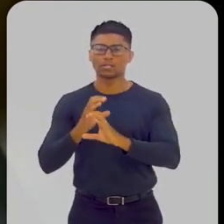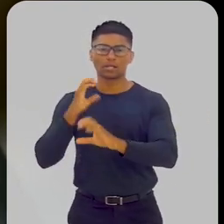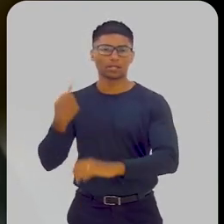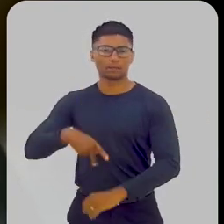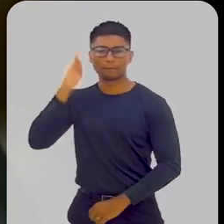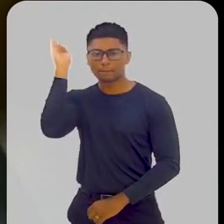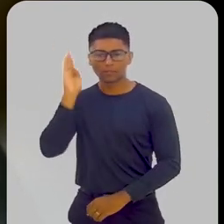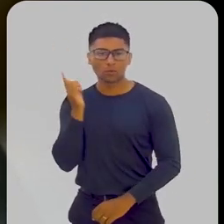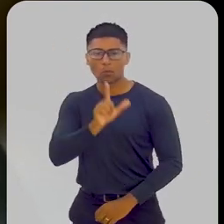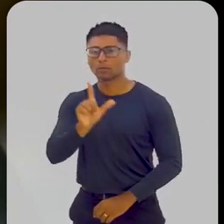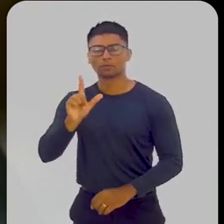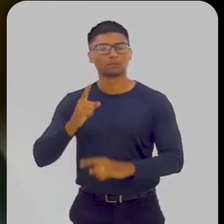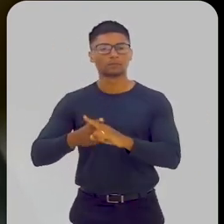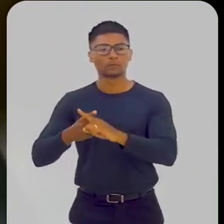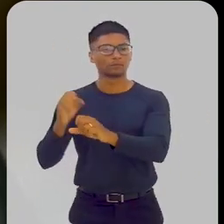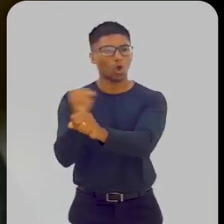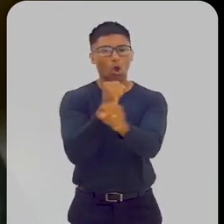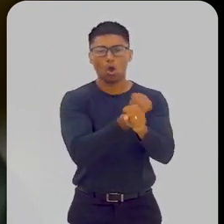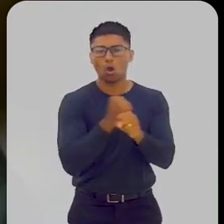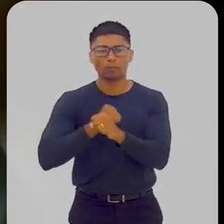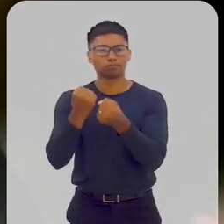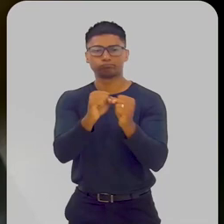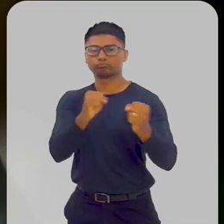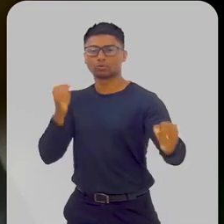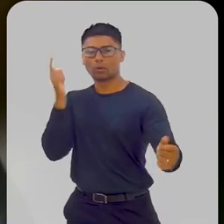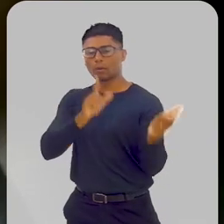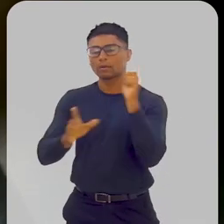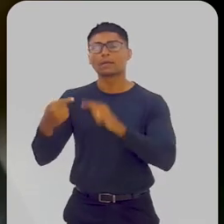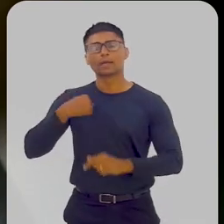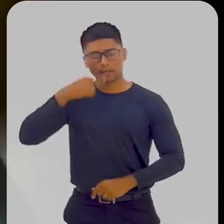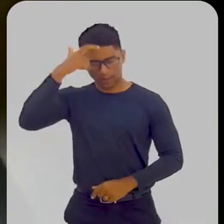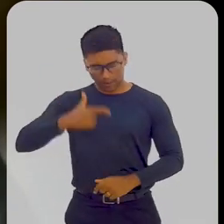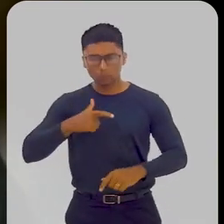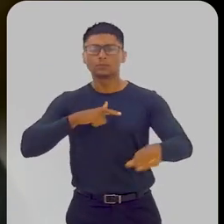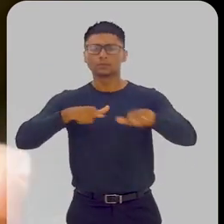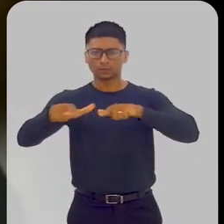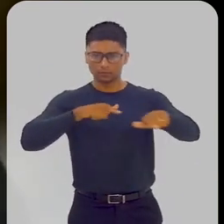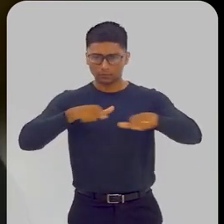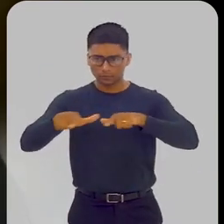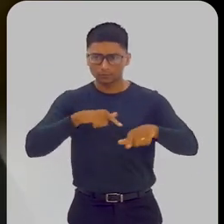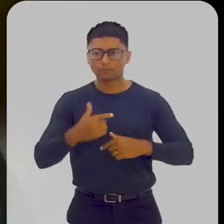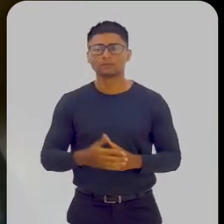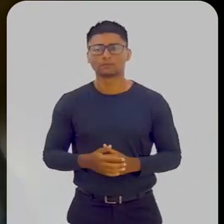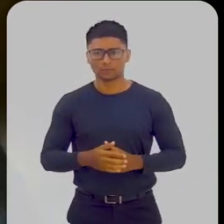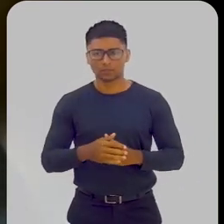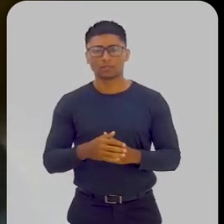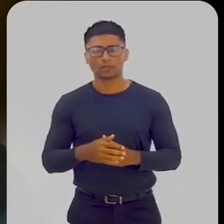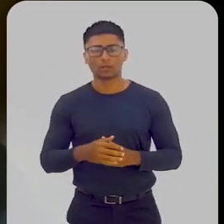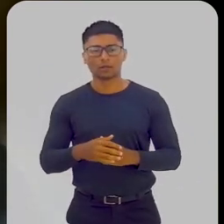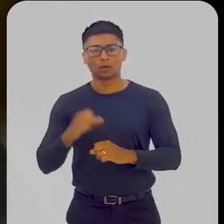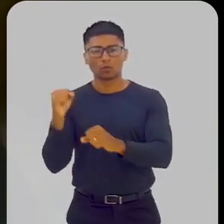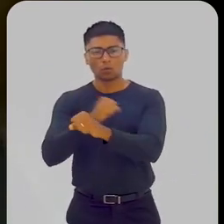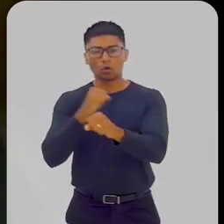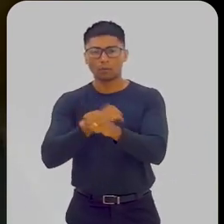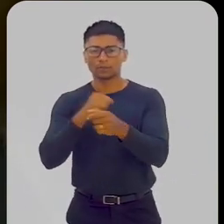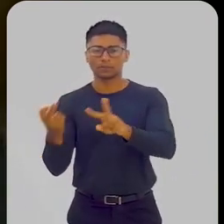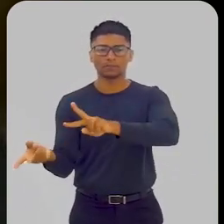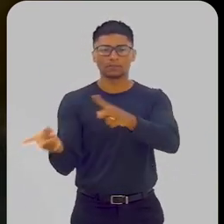tamanho e qualidade da engenharia brasileira. Tivemos obras enormes, né? Eu mesmo trabalhei na obra